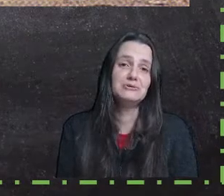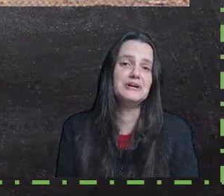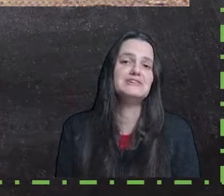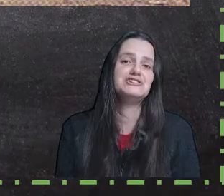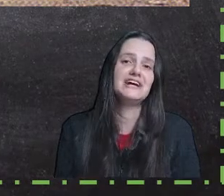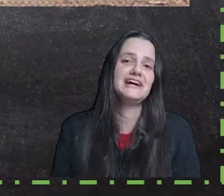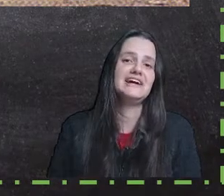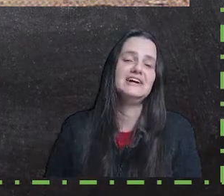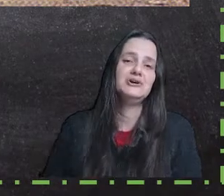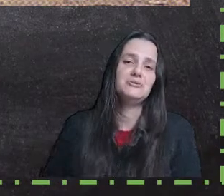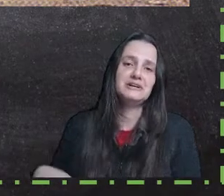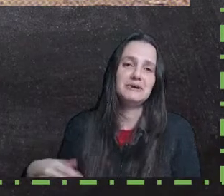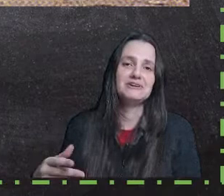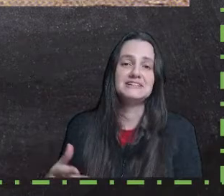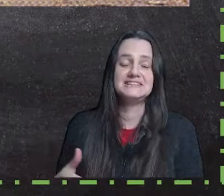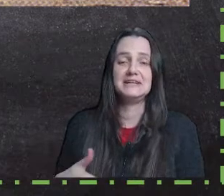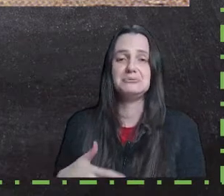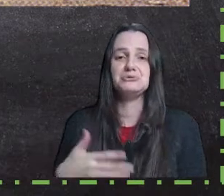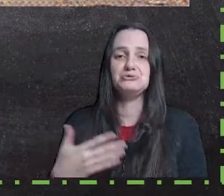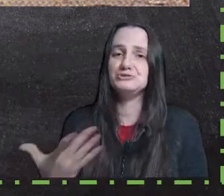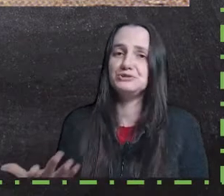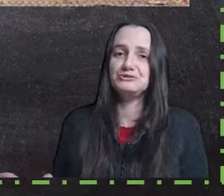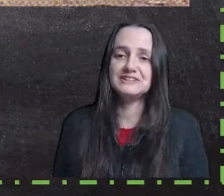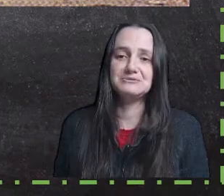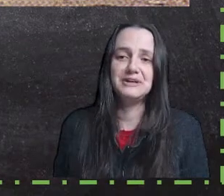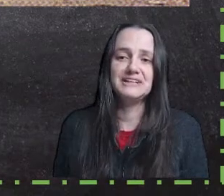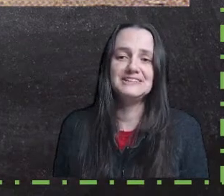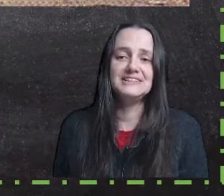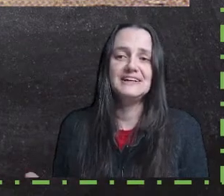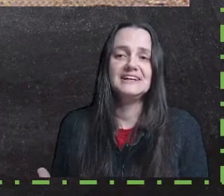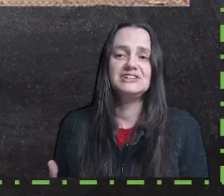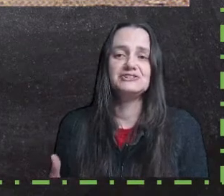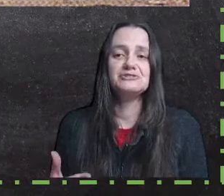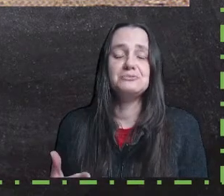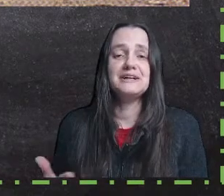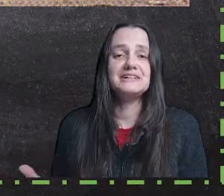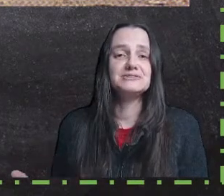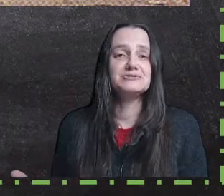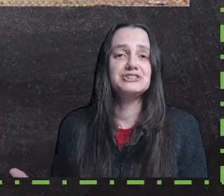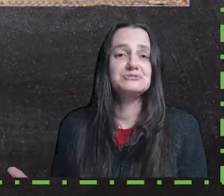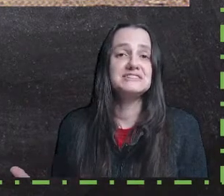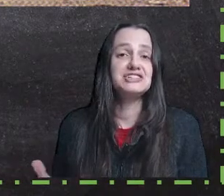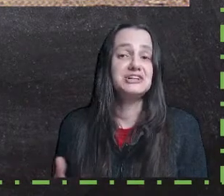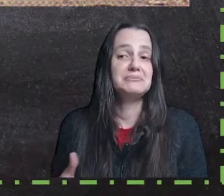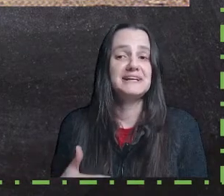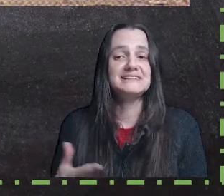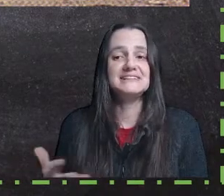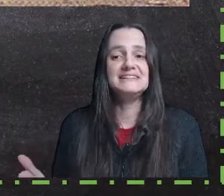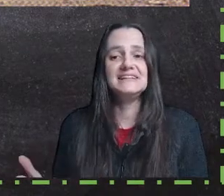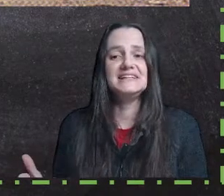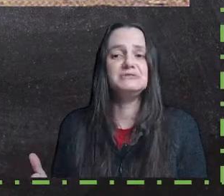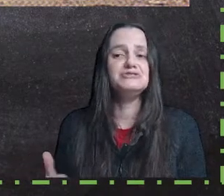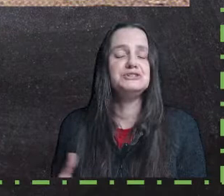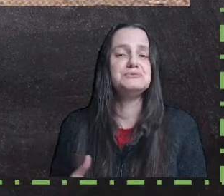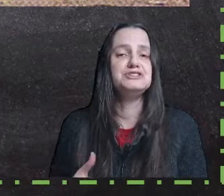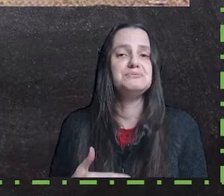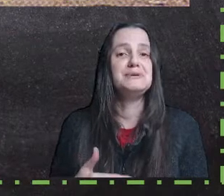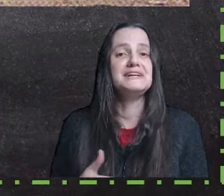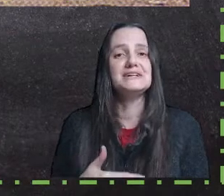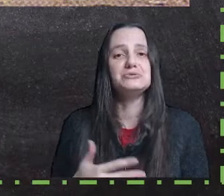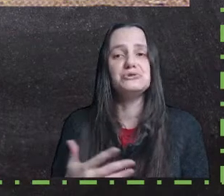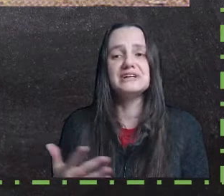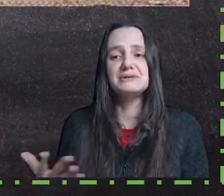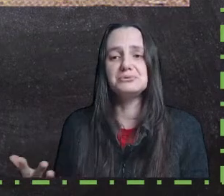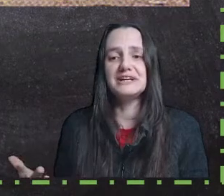o coelho já é um animal que ele se reproduz muito facilmente, chegou num país onde não existia parasita e nenhum tipo